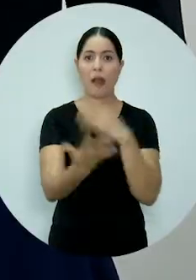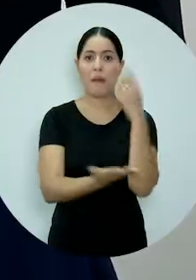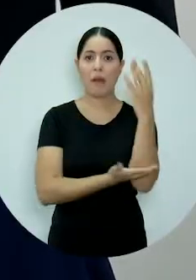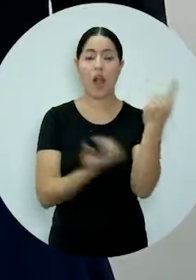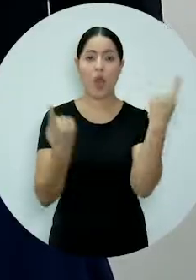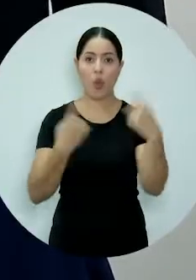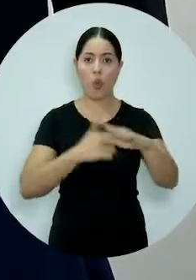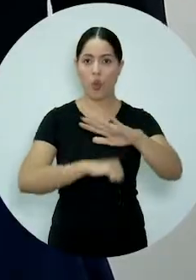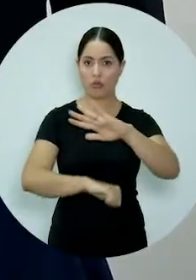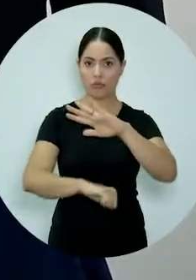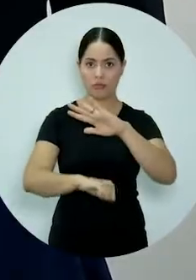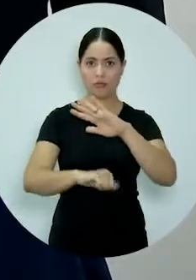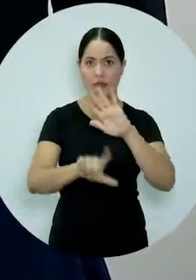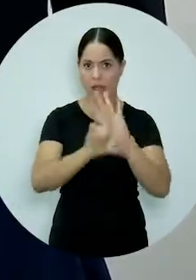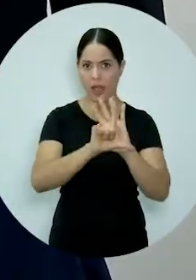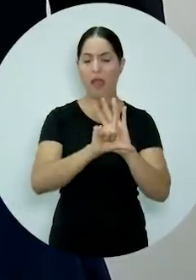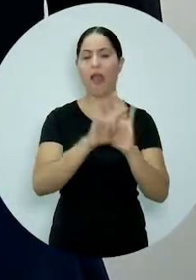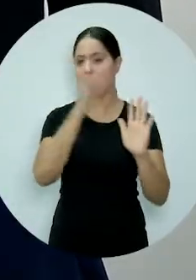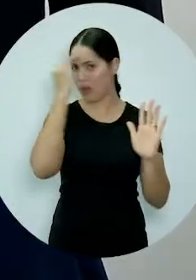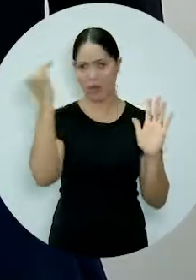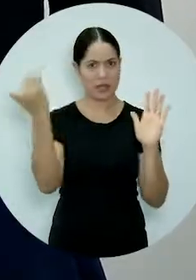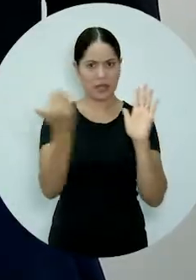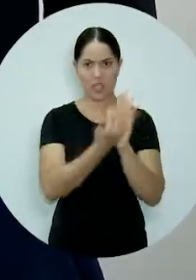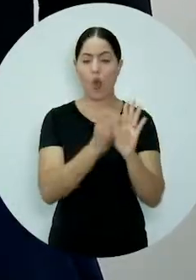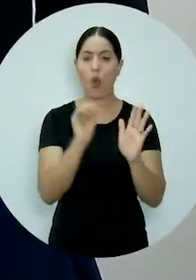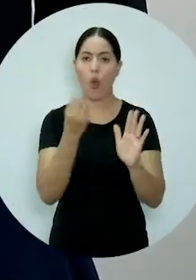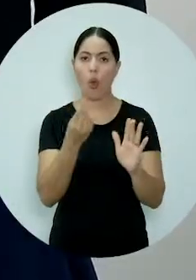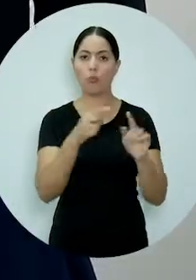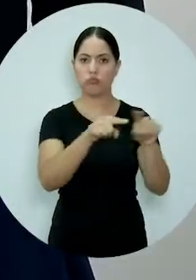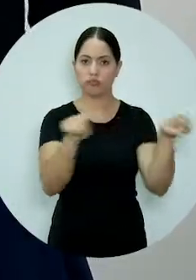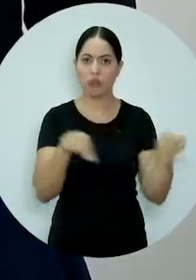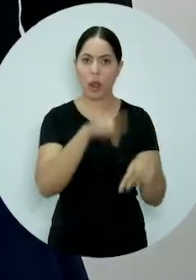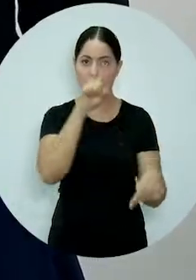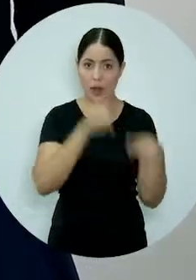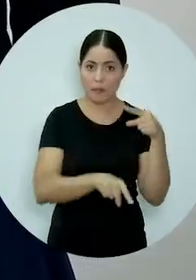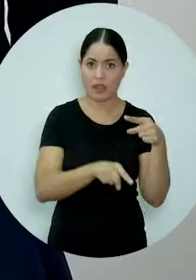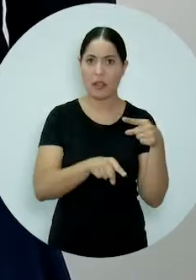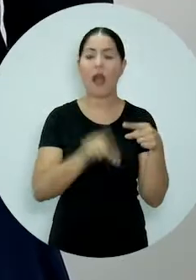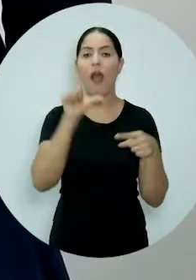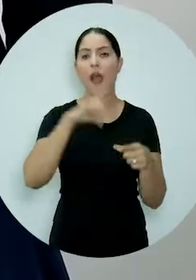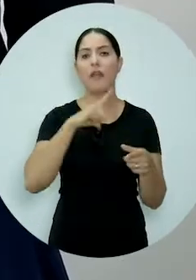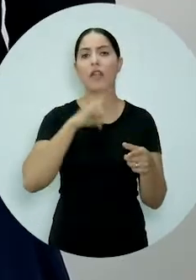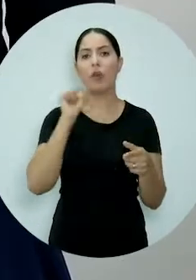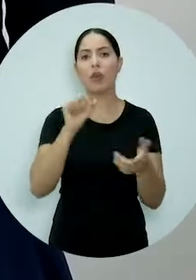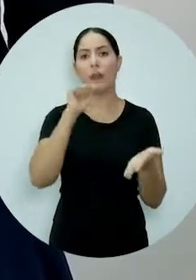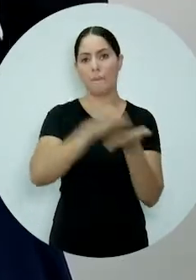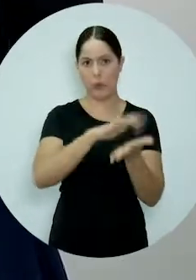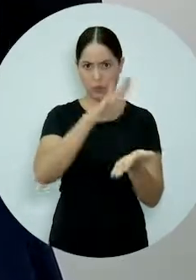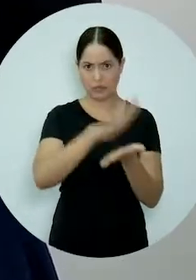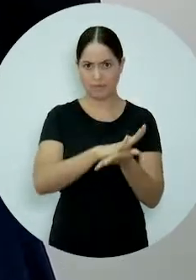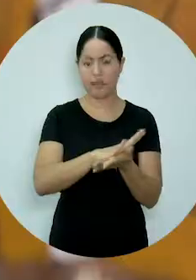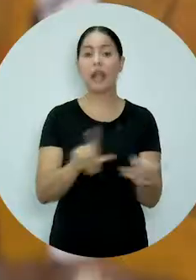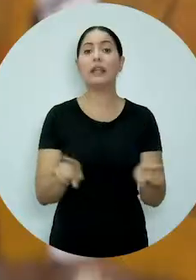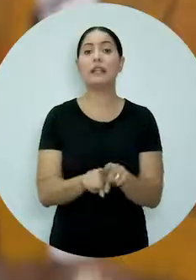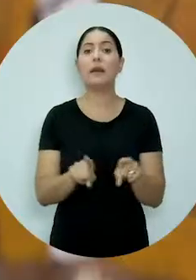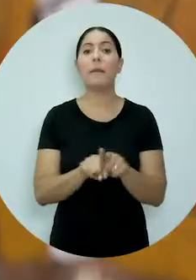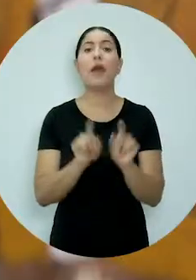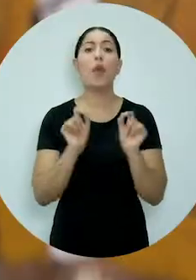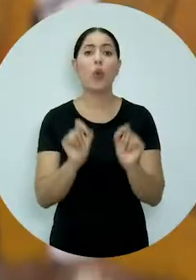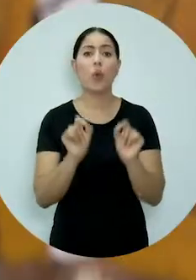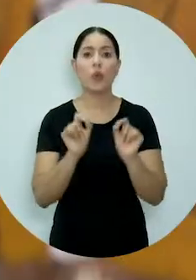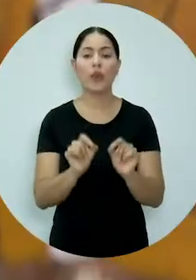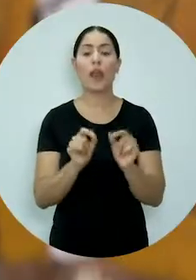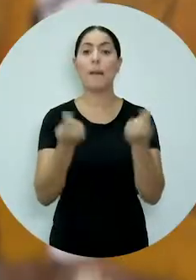forma indevida, sem autorização ou numa área proibida, é possível ensejar multas ambientais, é